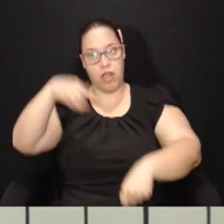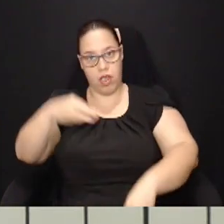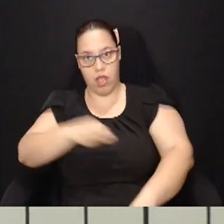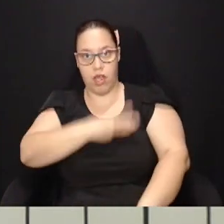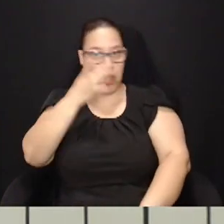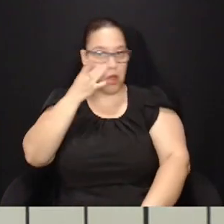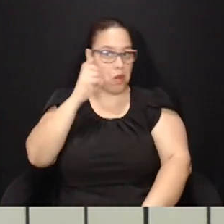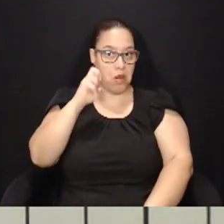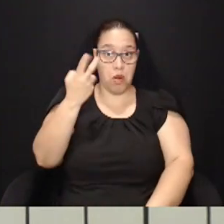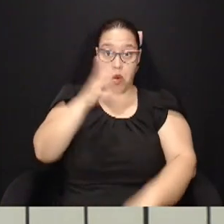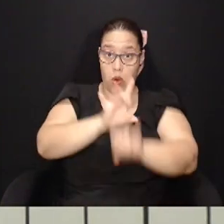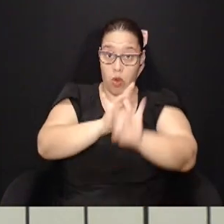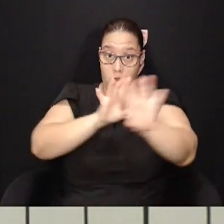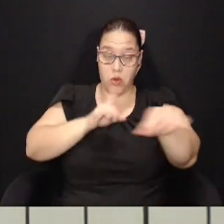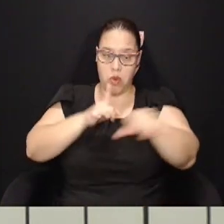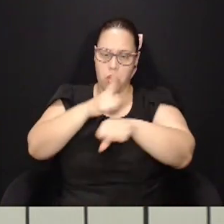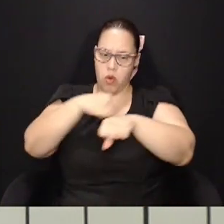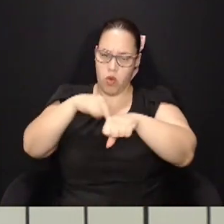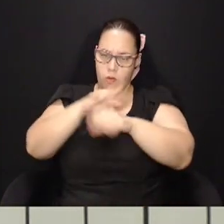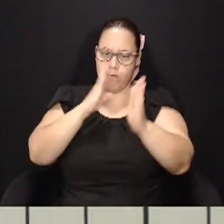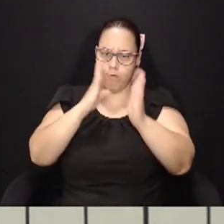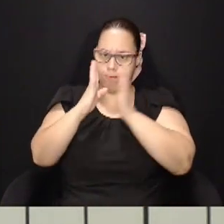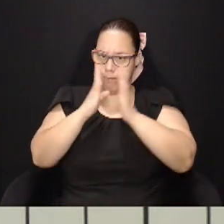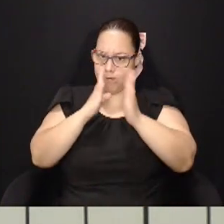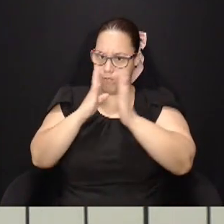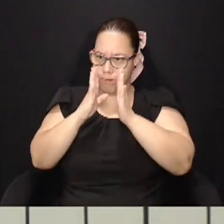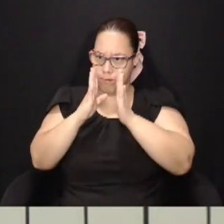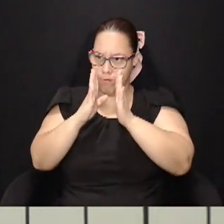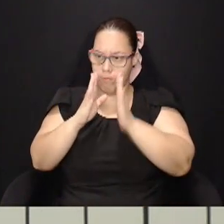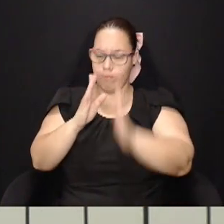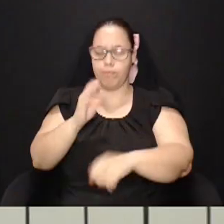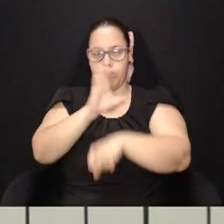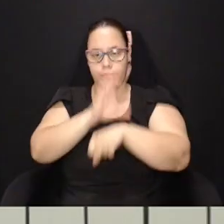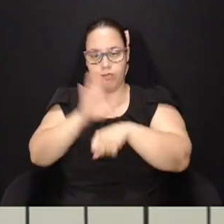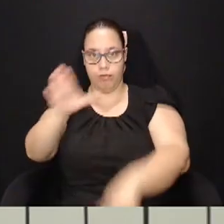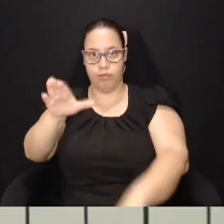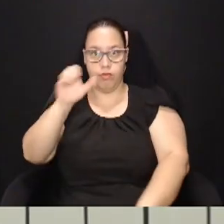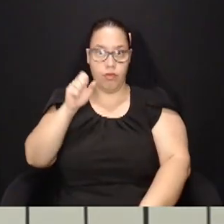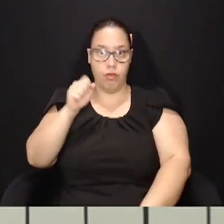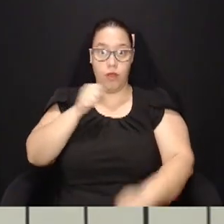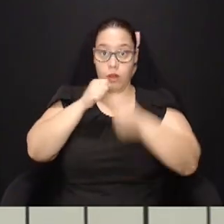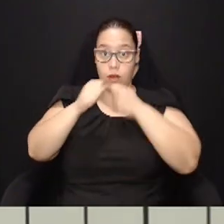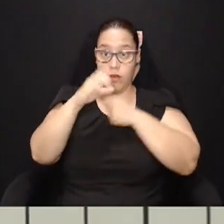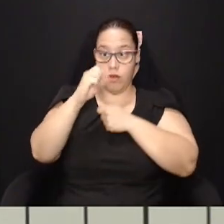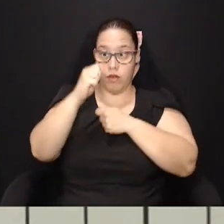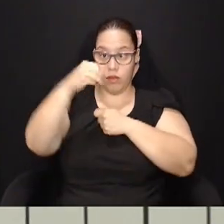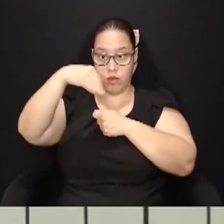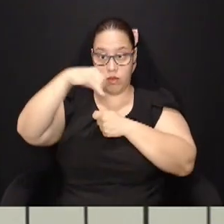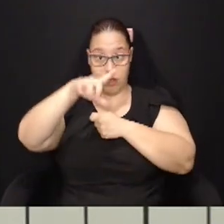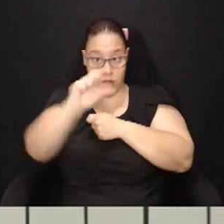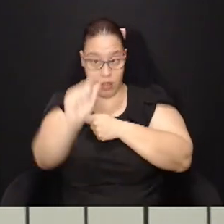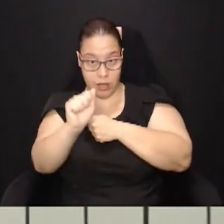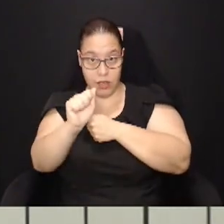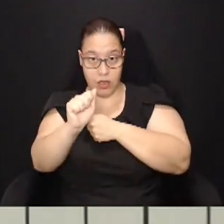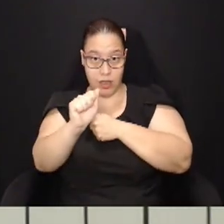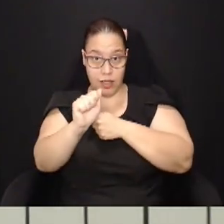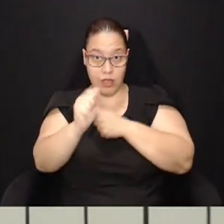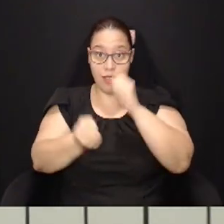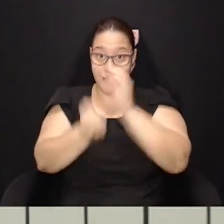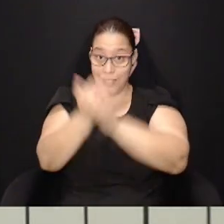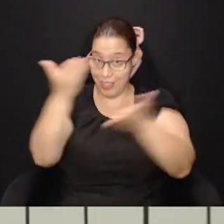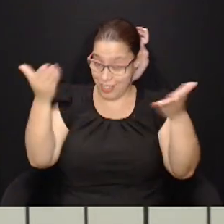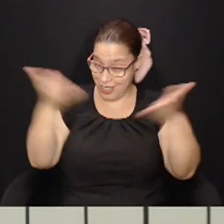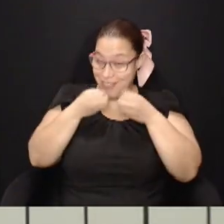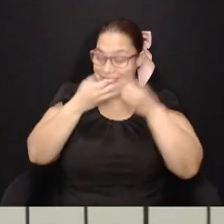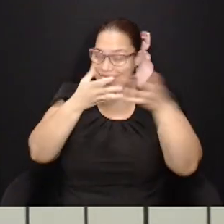o tempo de duração de cada curso, eu aciono a repórter Camila Borges, estreando hoje. Seja bem-vinda à